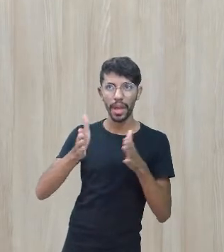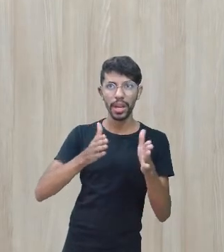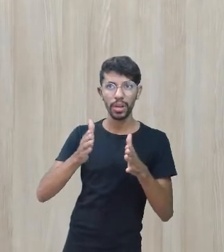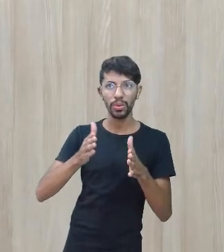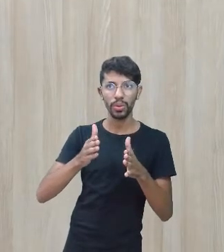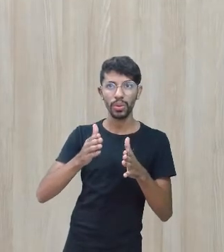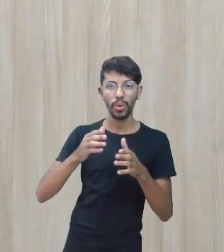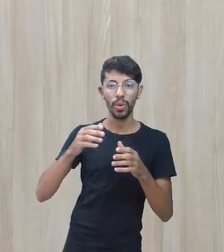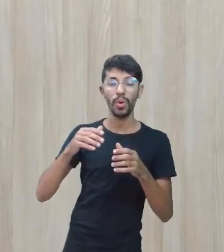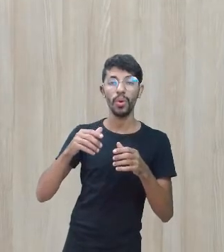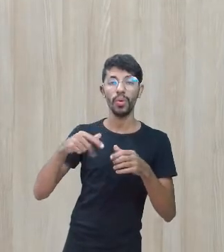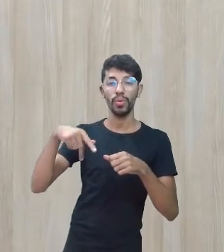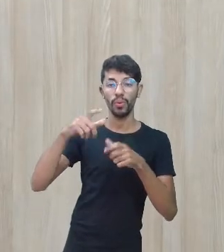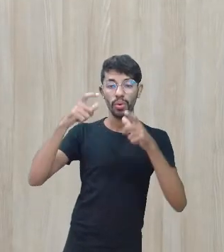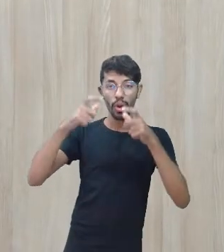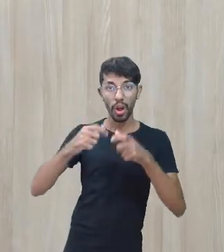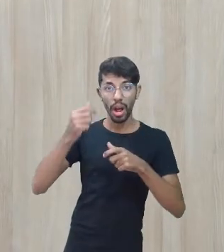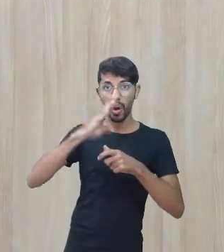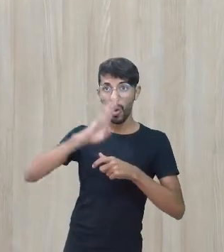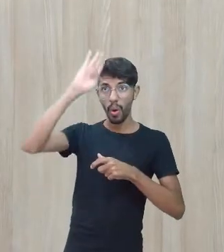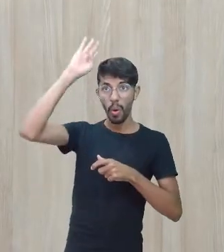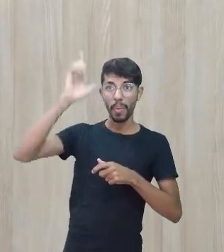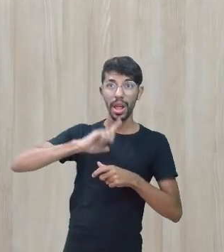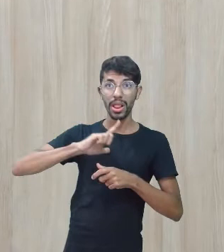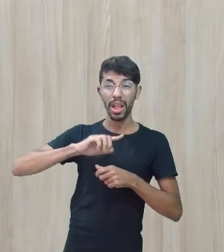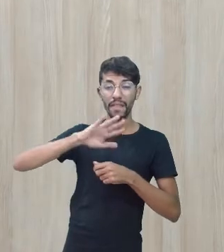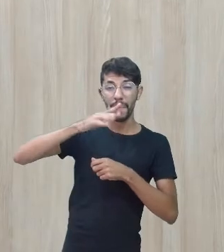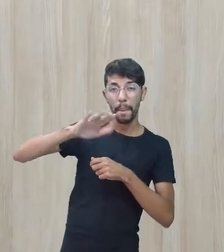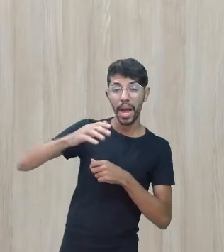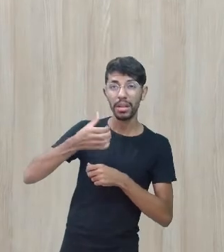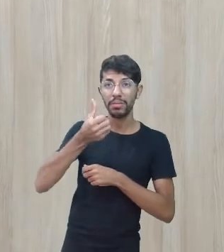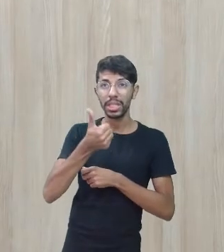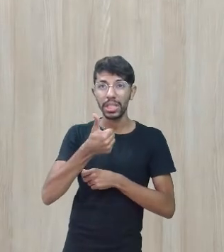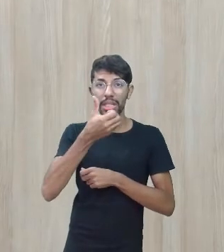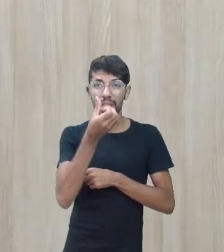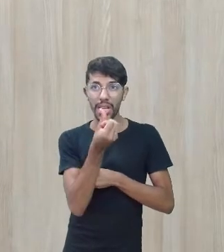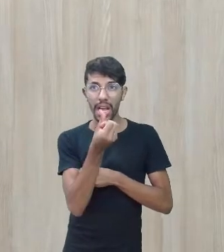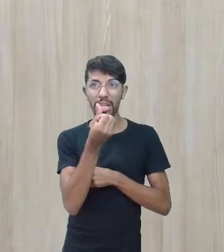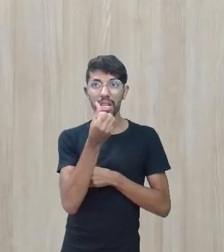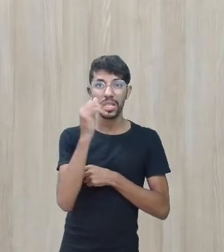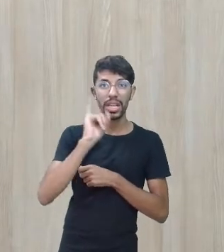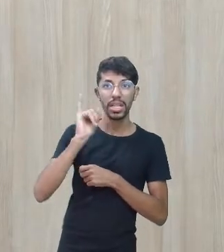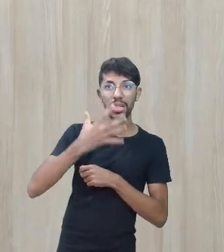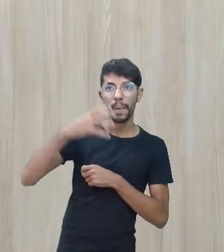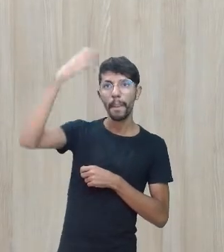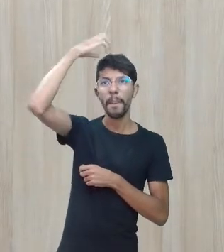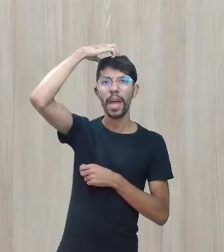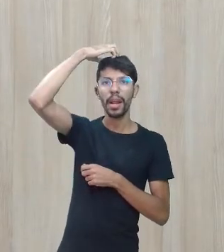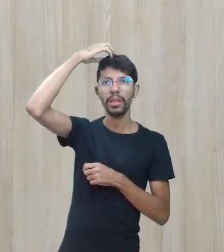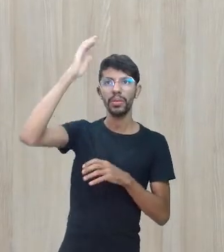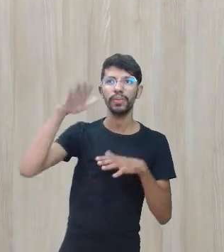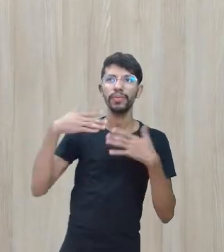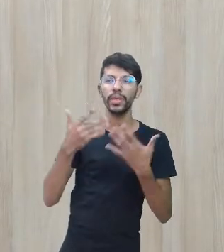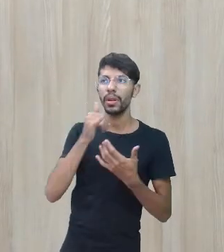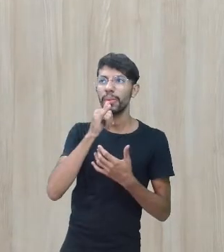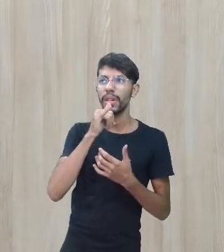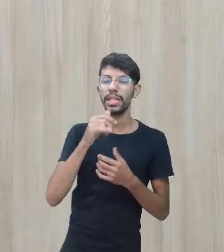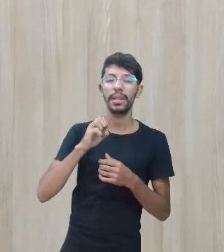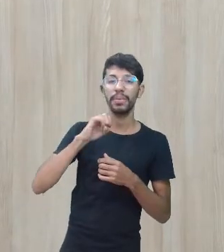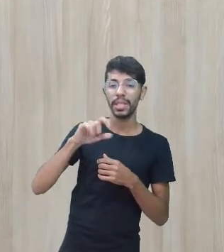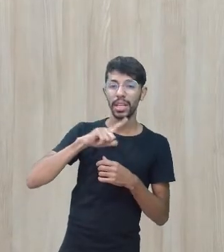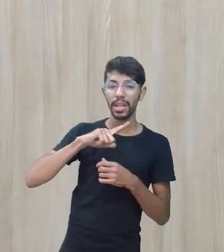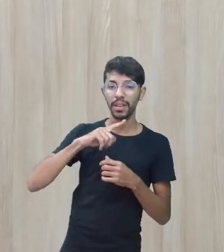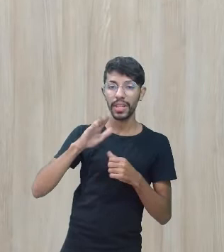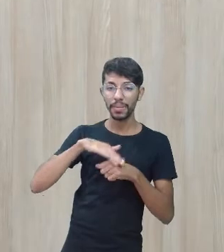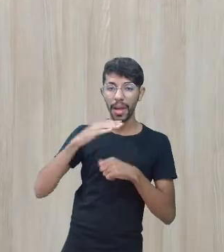seguinte, quanto mais apoio dos militares o imperador tivesse, mais ele permanecia no poder.